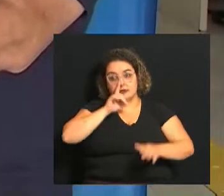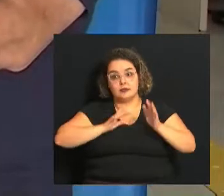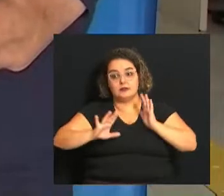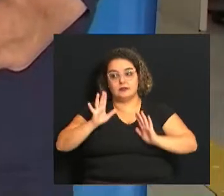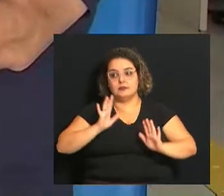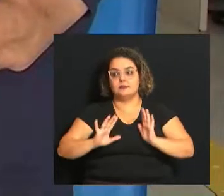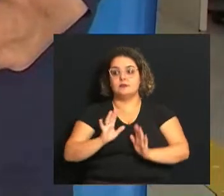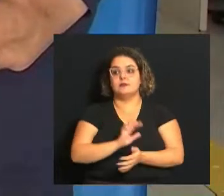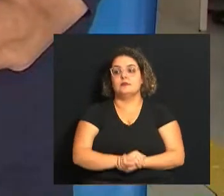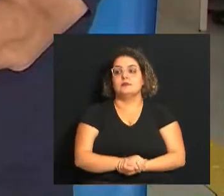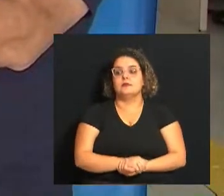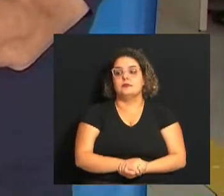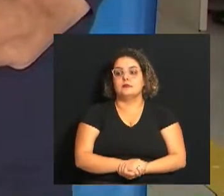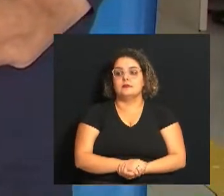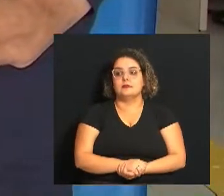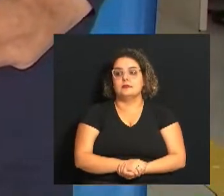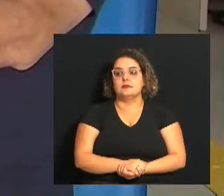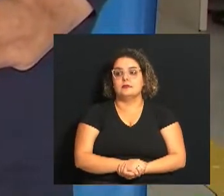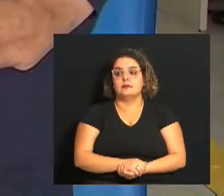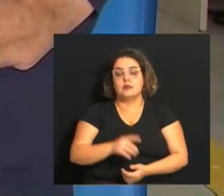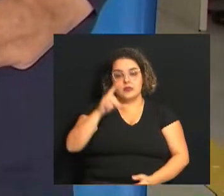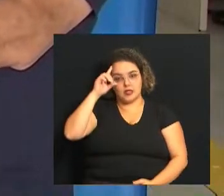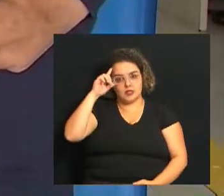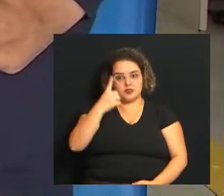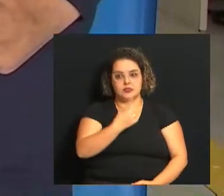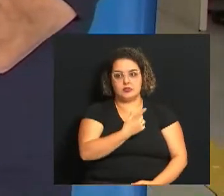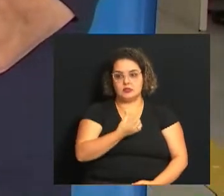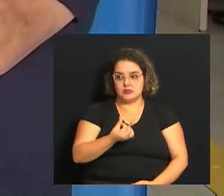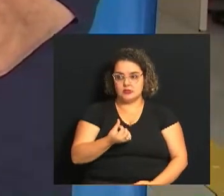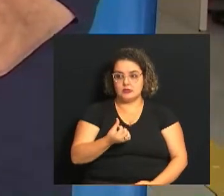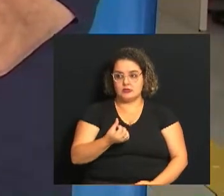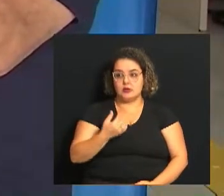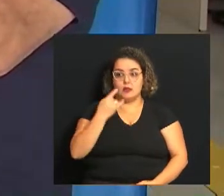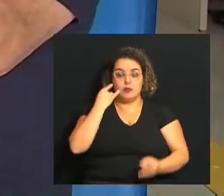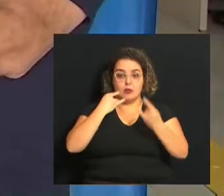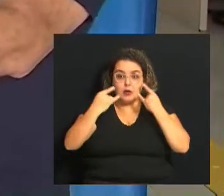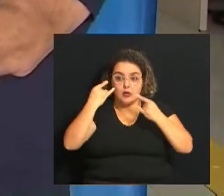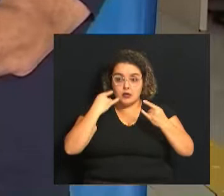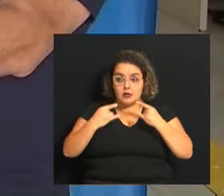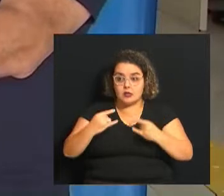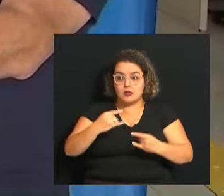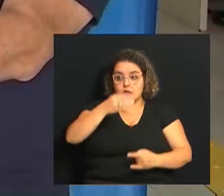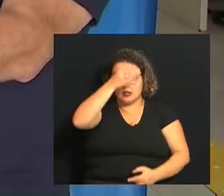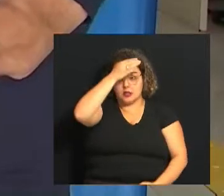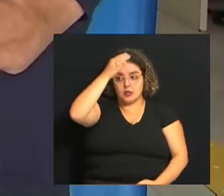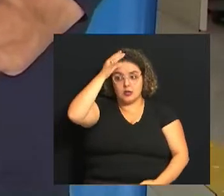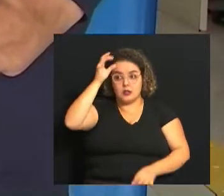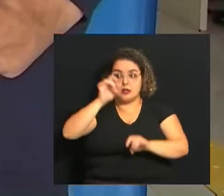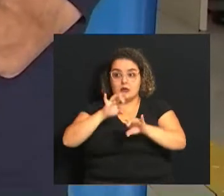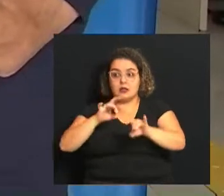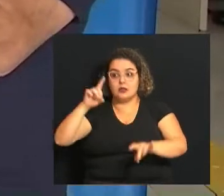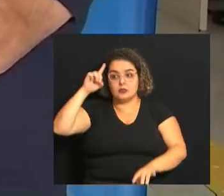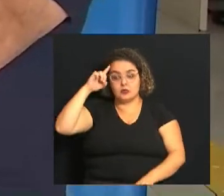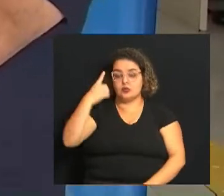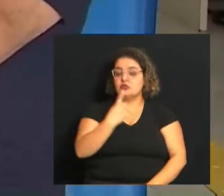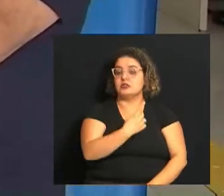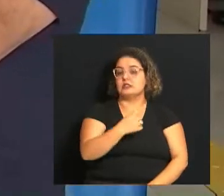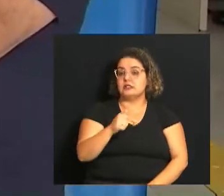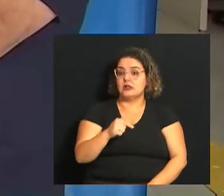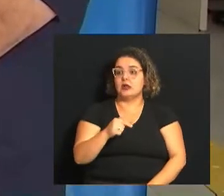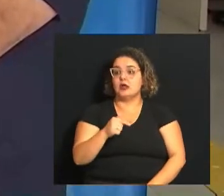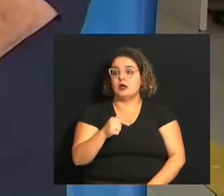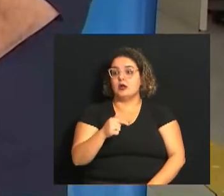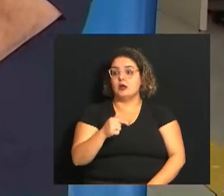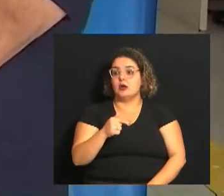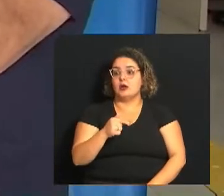aí. Dia 16, como atrair mais clientes online. Perfeito. No dia 17, comece certo